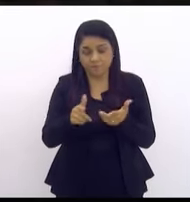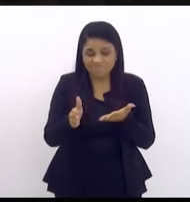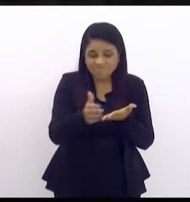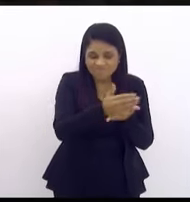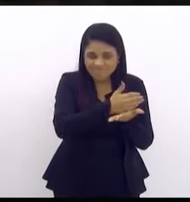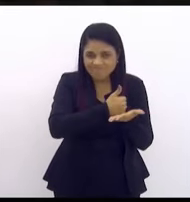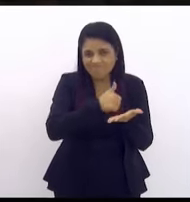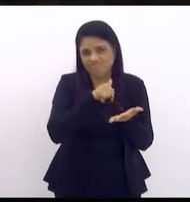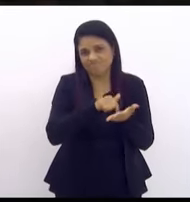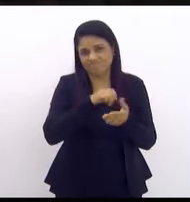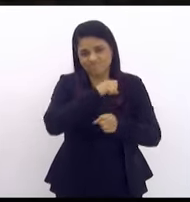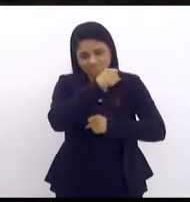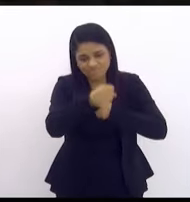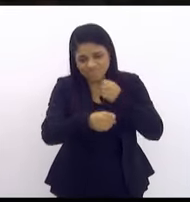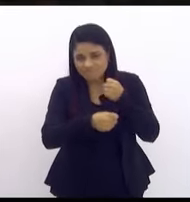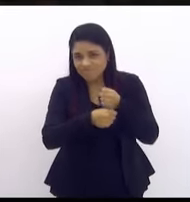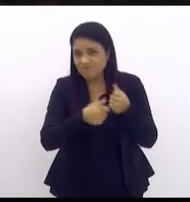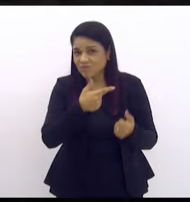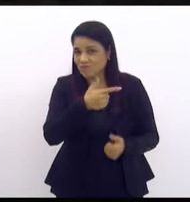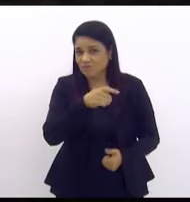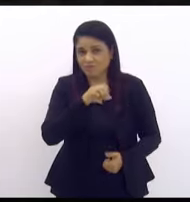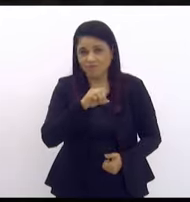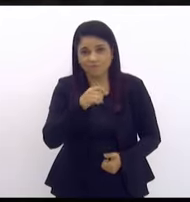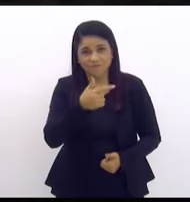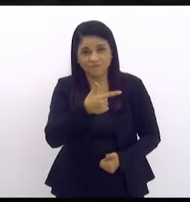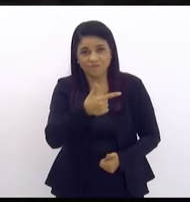para o ano que vem